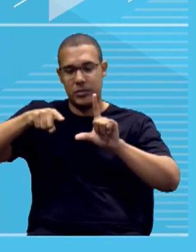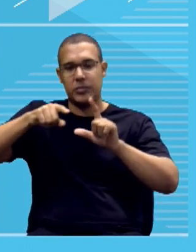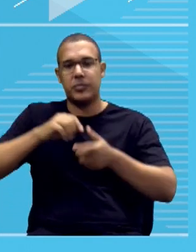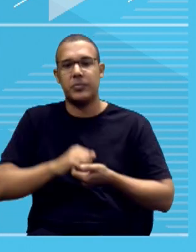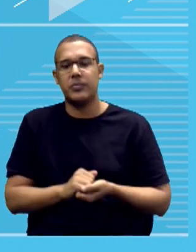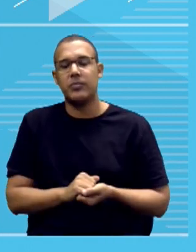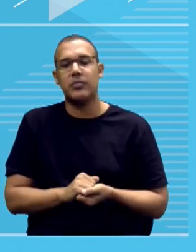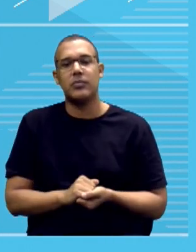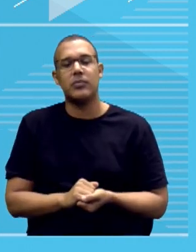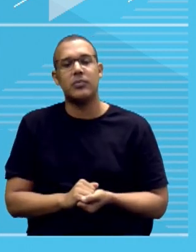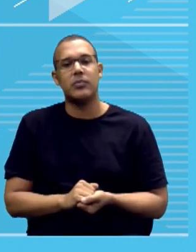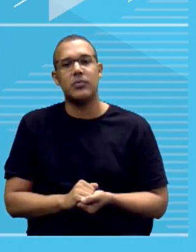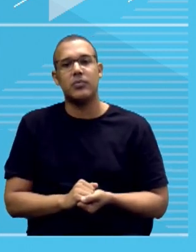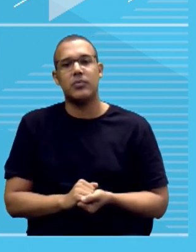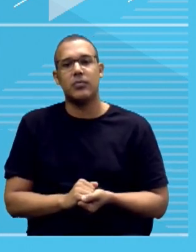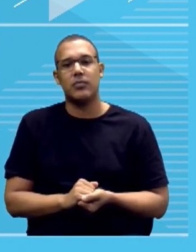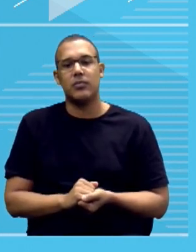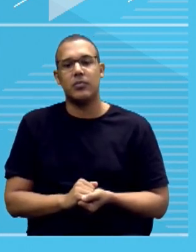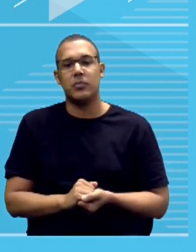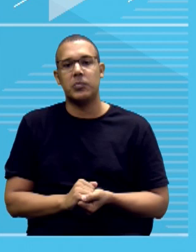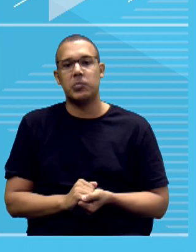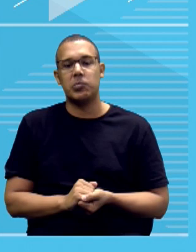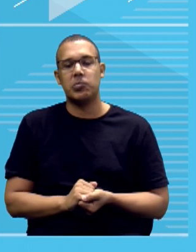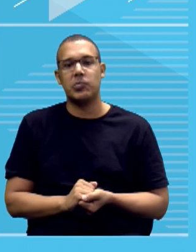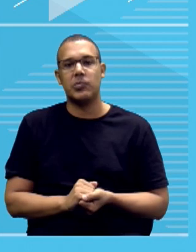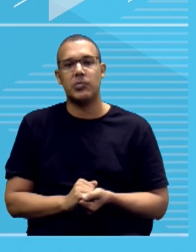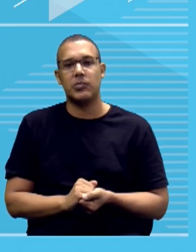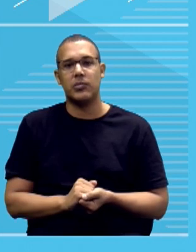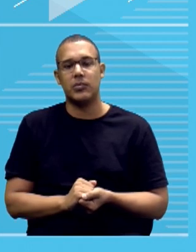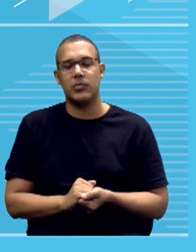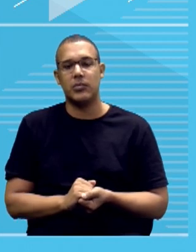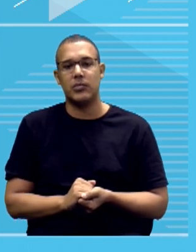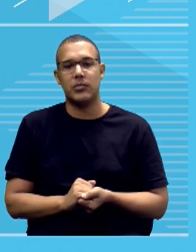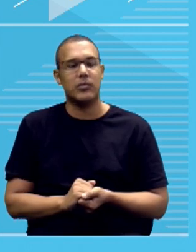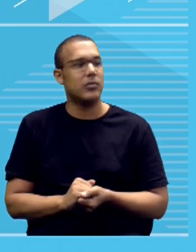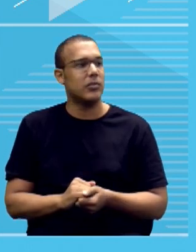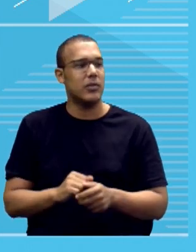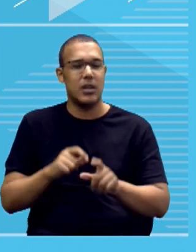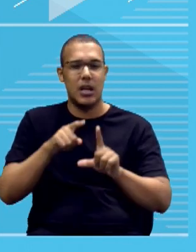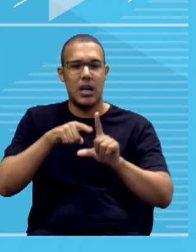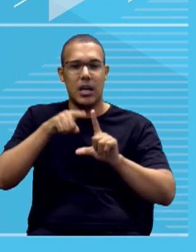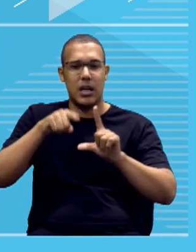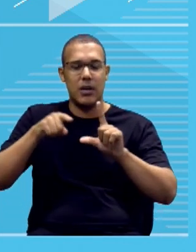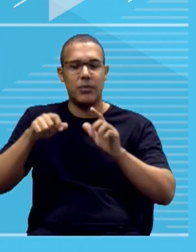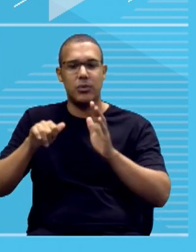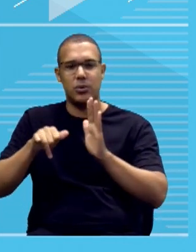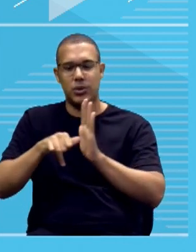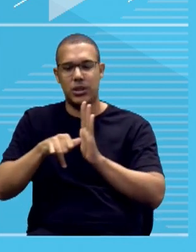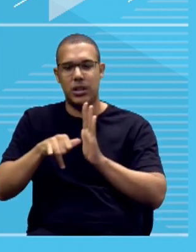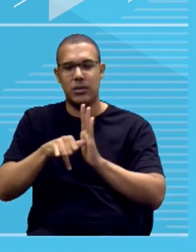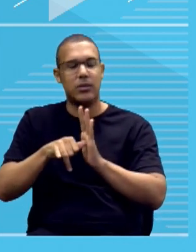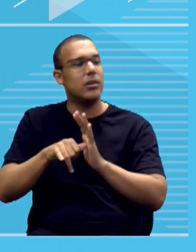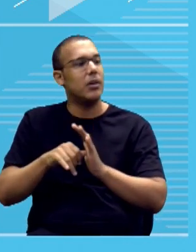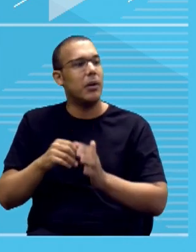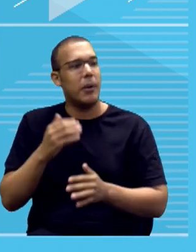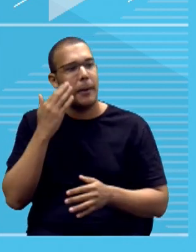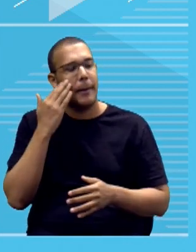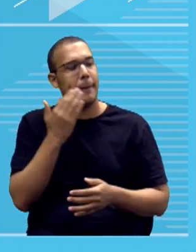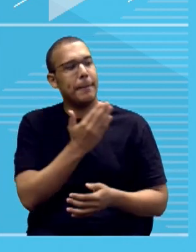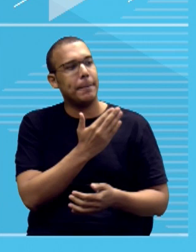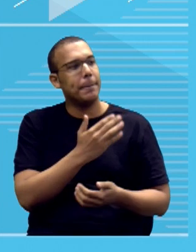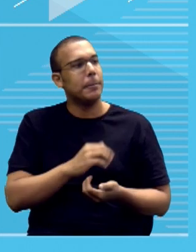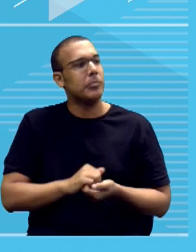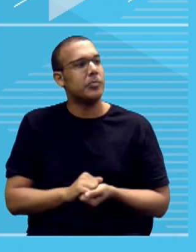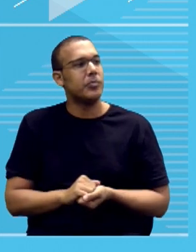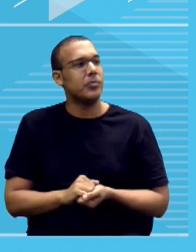mesmo, então o gerador não seria diferente. Gráfico característico de um gerador. O gráfico de um gerador é uma